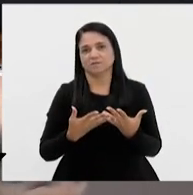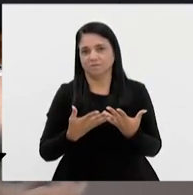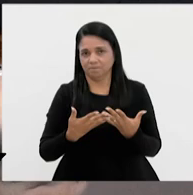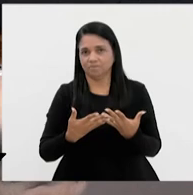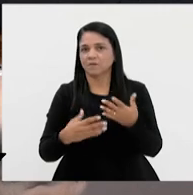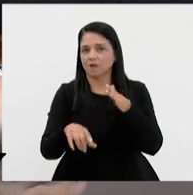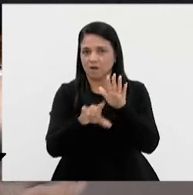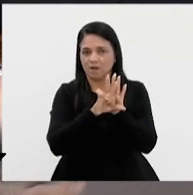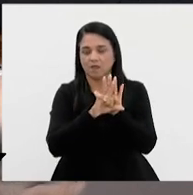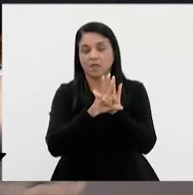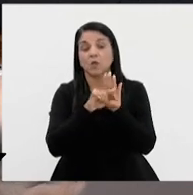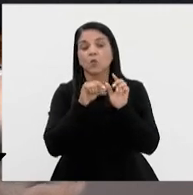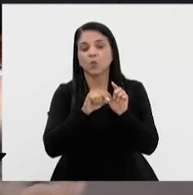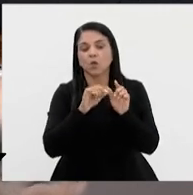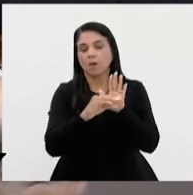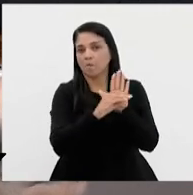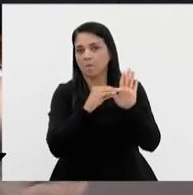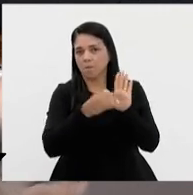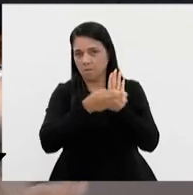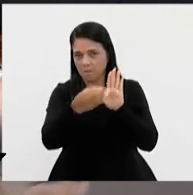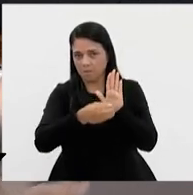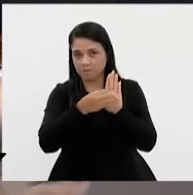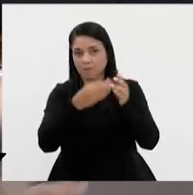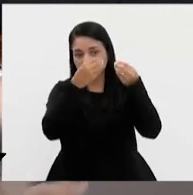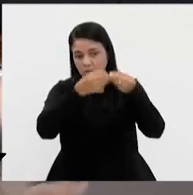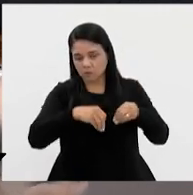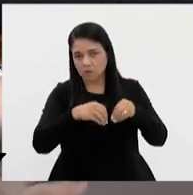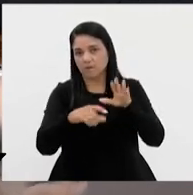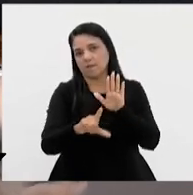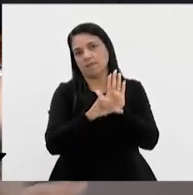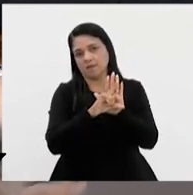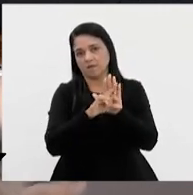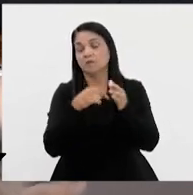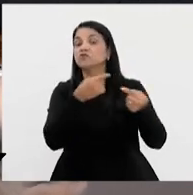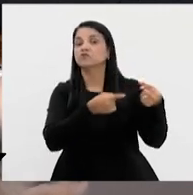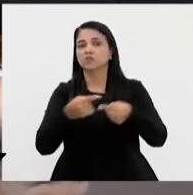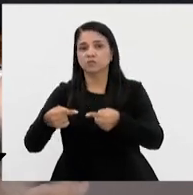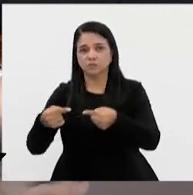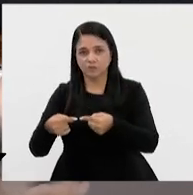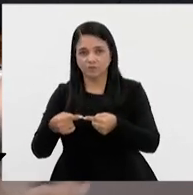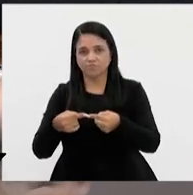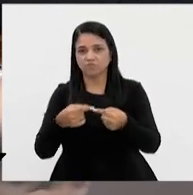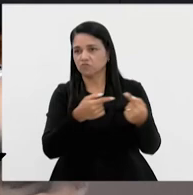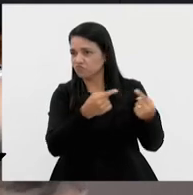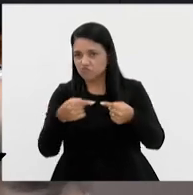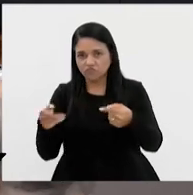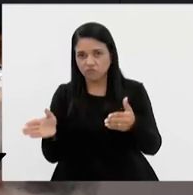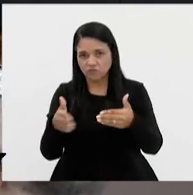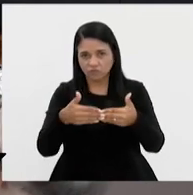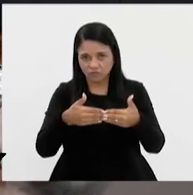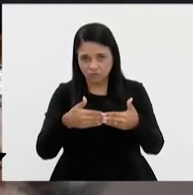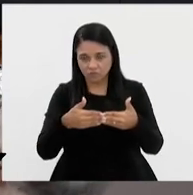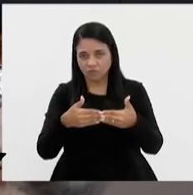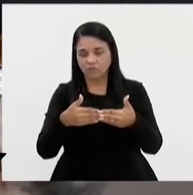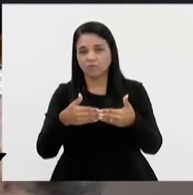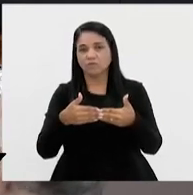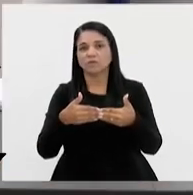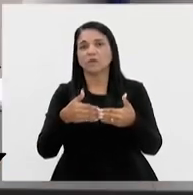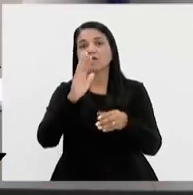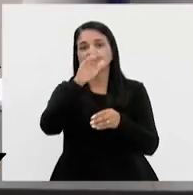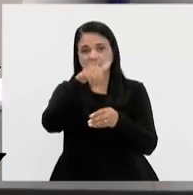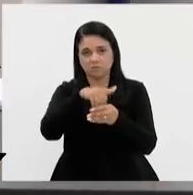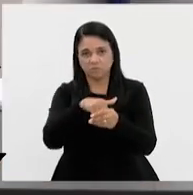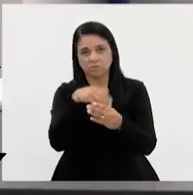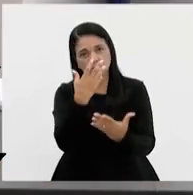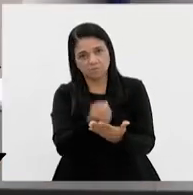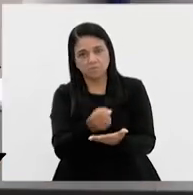o parecer é pela prejudicabilidade em razão dessa lei citada. Em discussão. Não havendo quem queira discutir, é encerrada a discussão. Em votação,